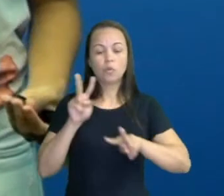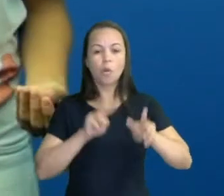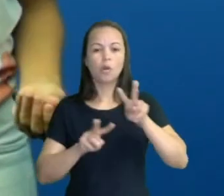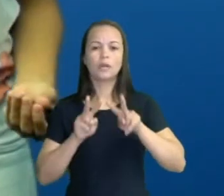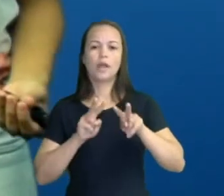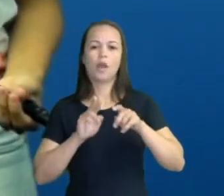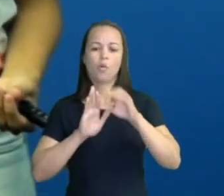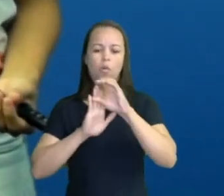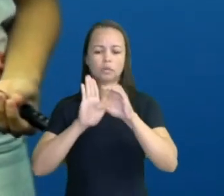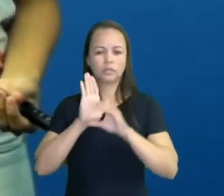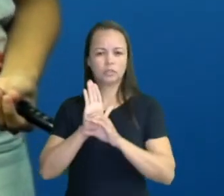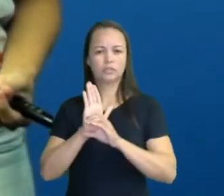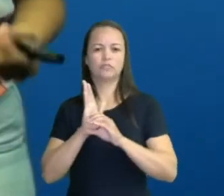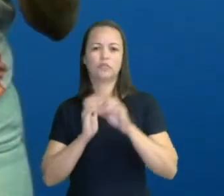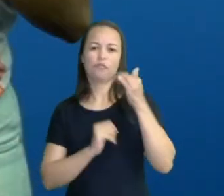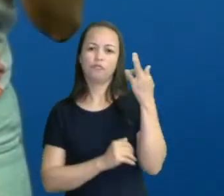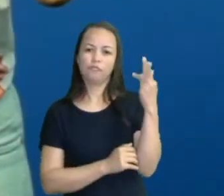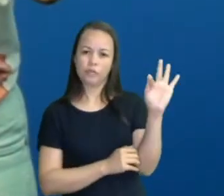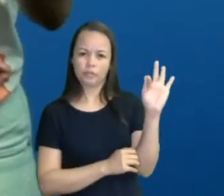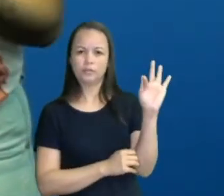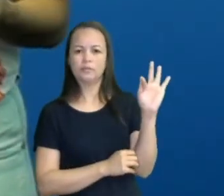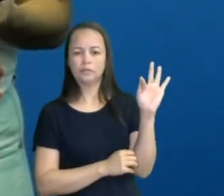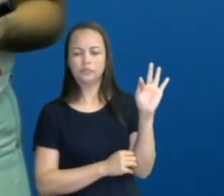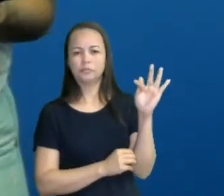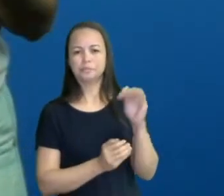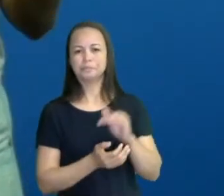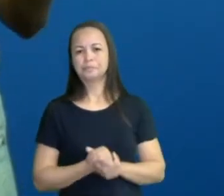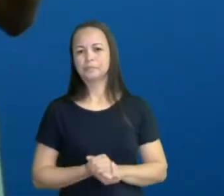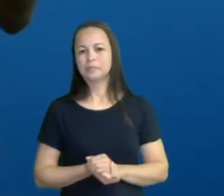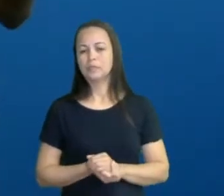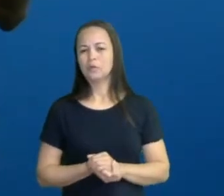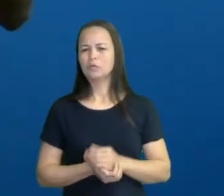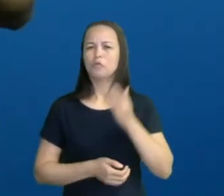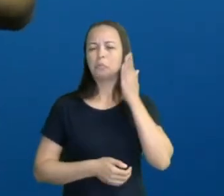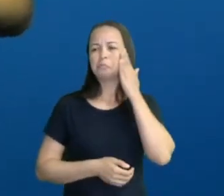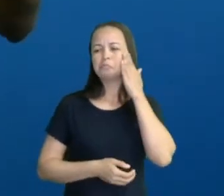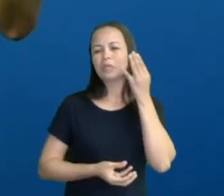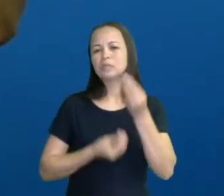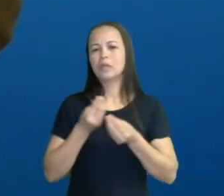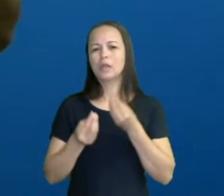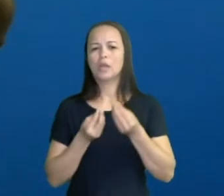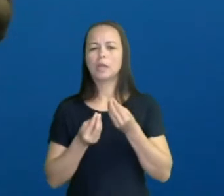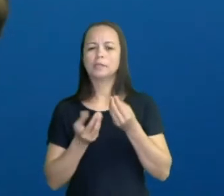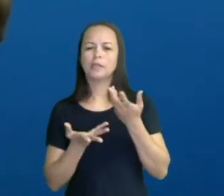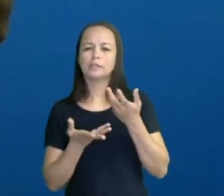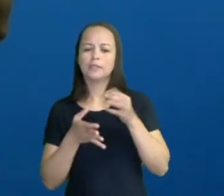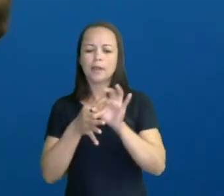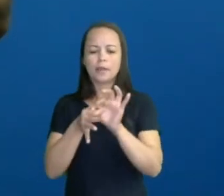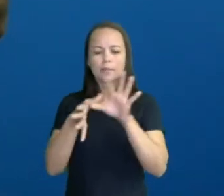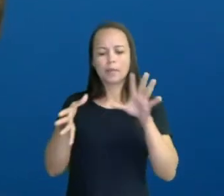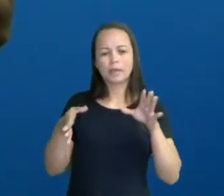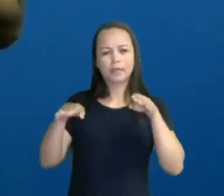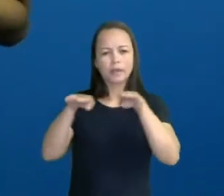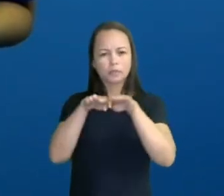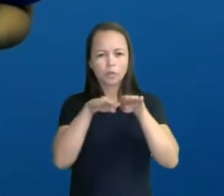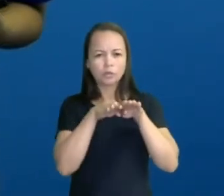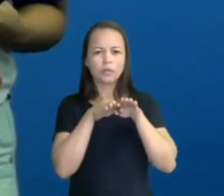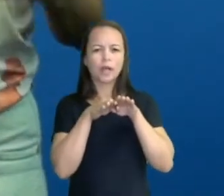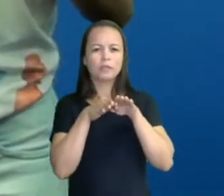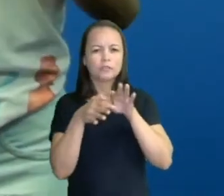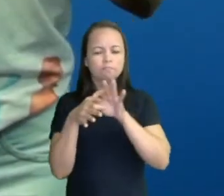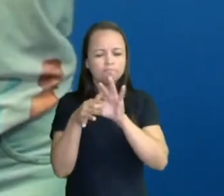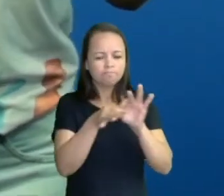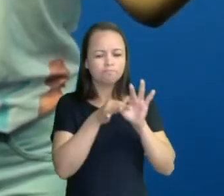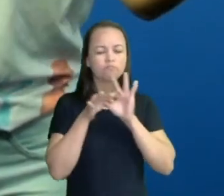Civil francês, quando a gente for entender esses ideais de liberdade, igualdade,